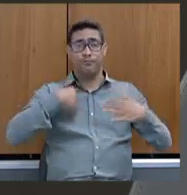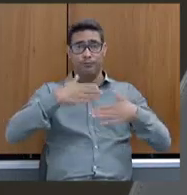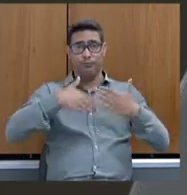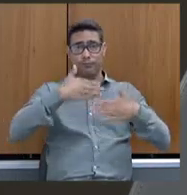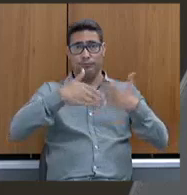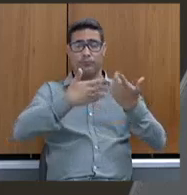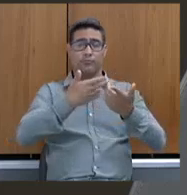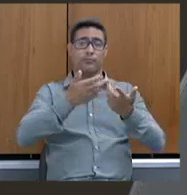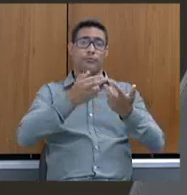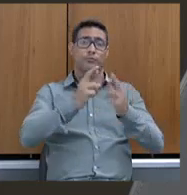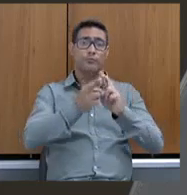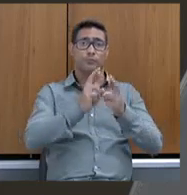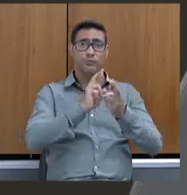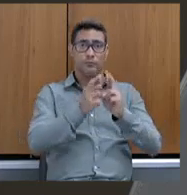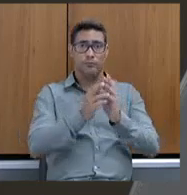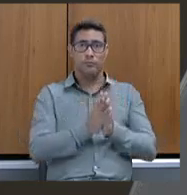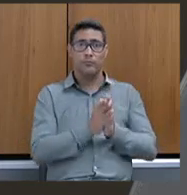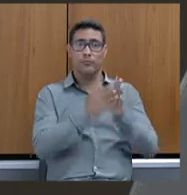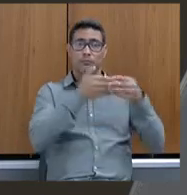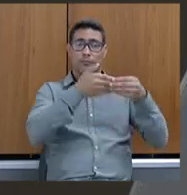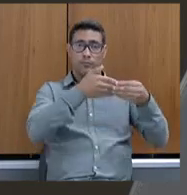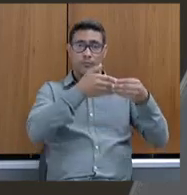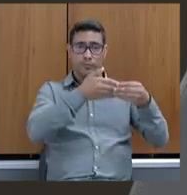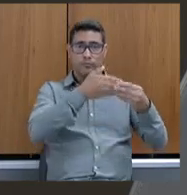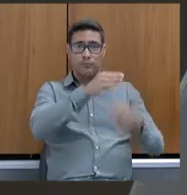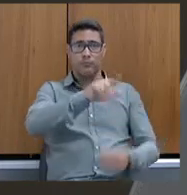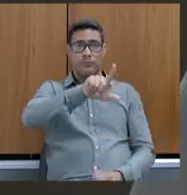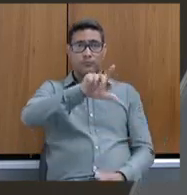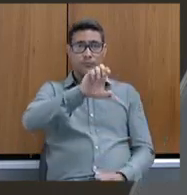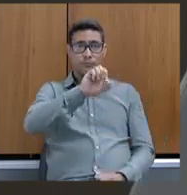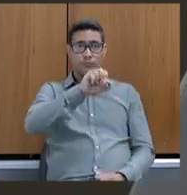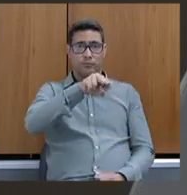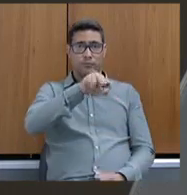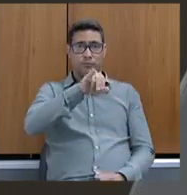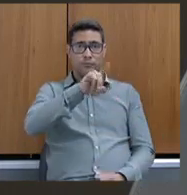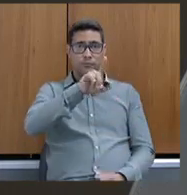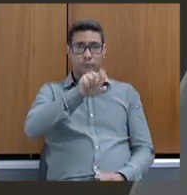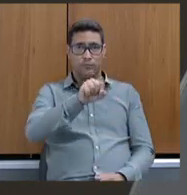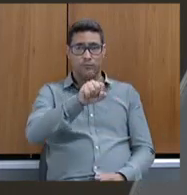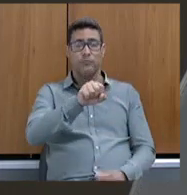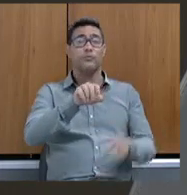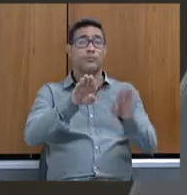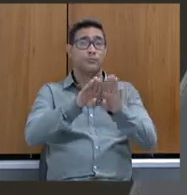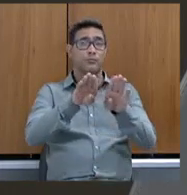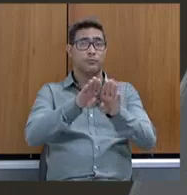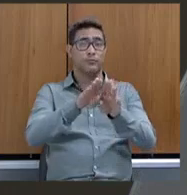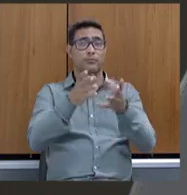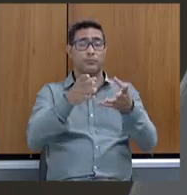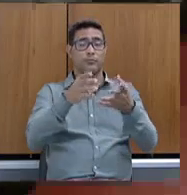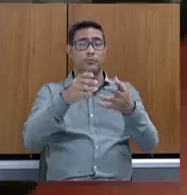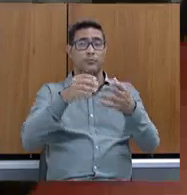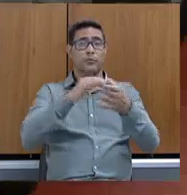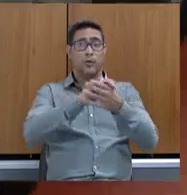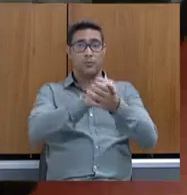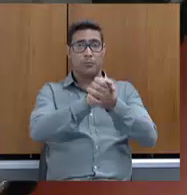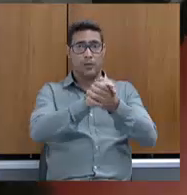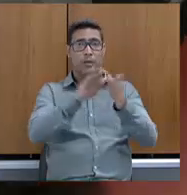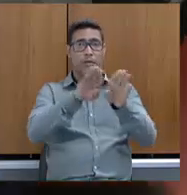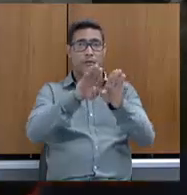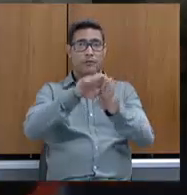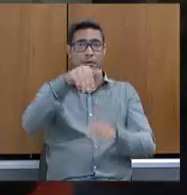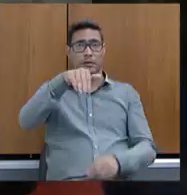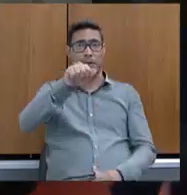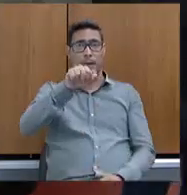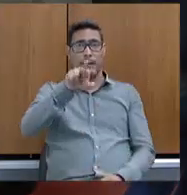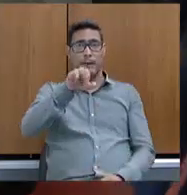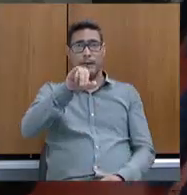Leônidas Oliveira um prazer estar com você e a Maristela e o nome dela é o comprimento toda aí sua equipe a gente já teve